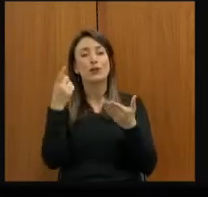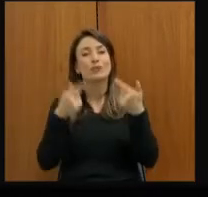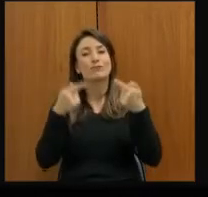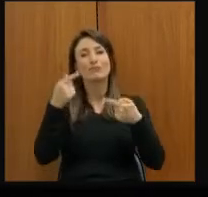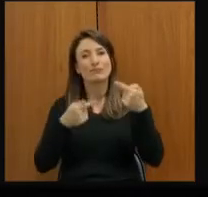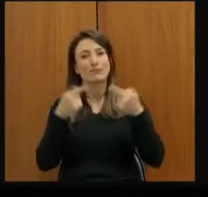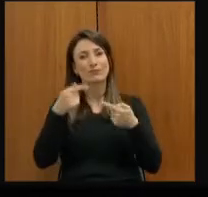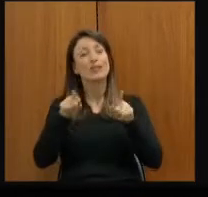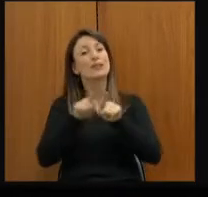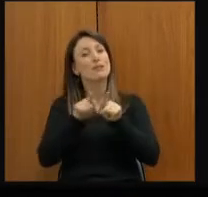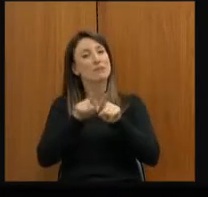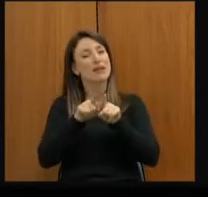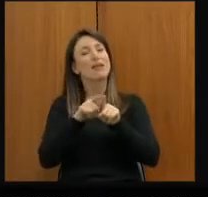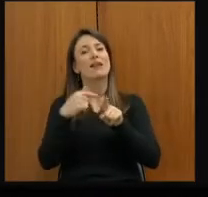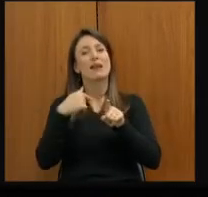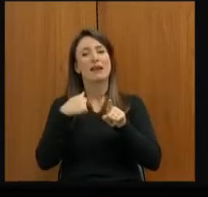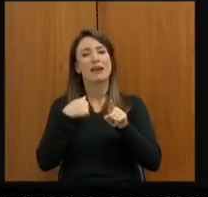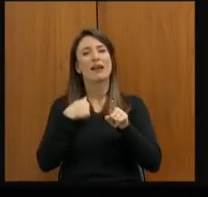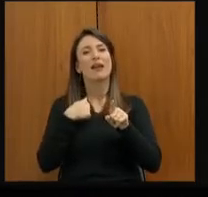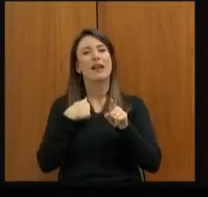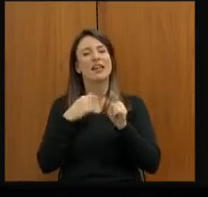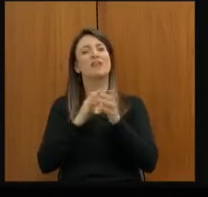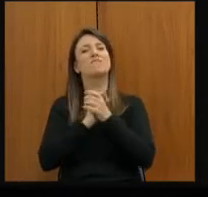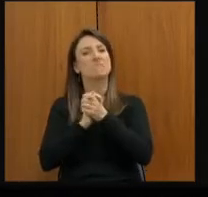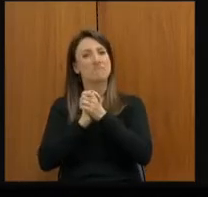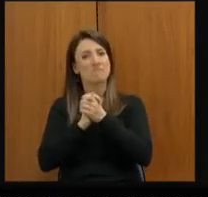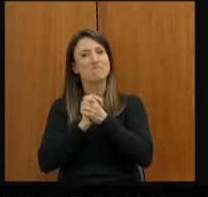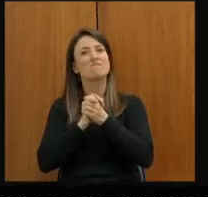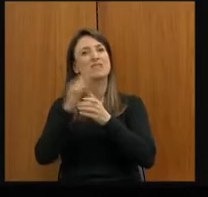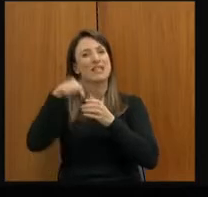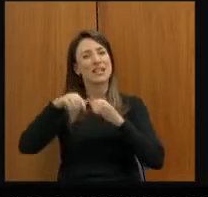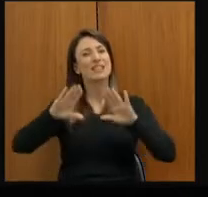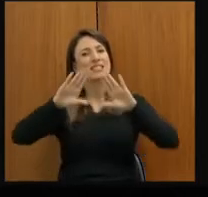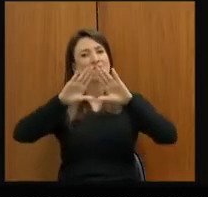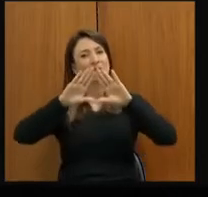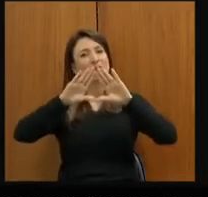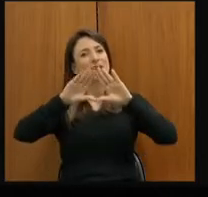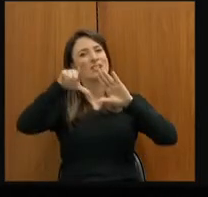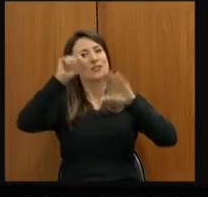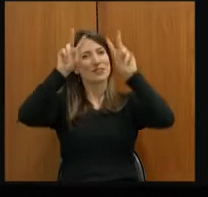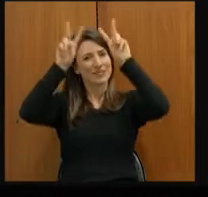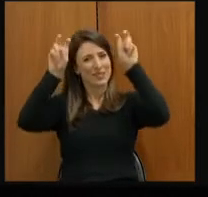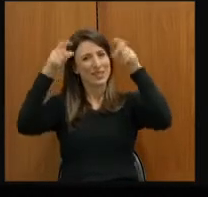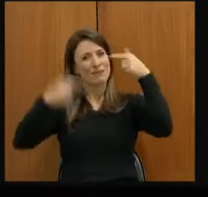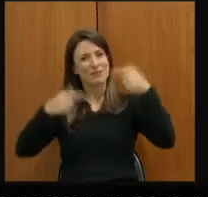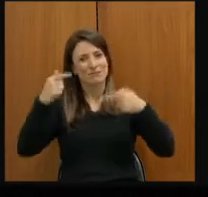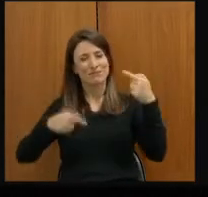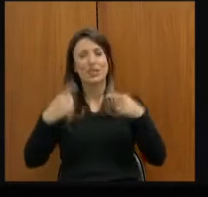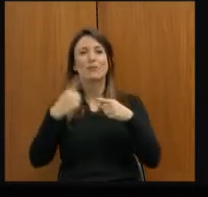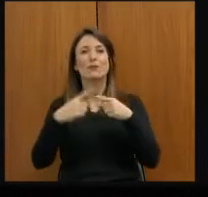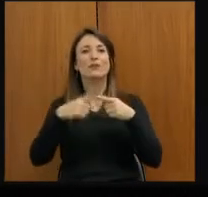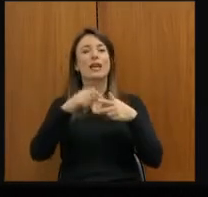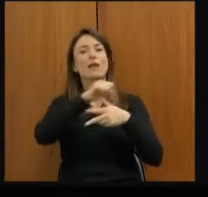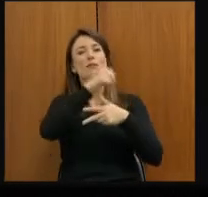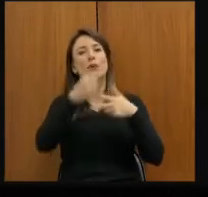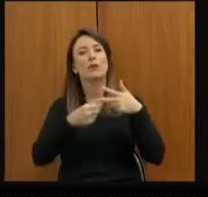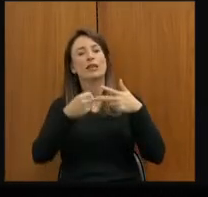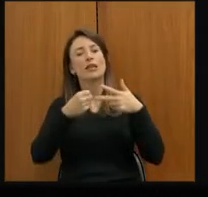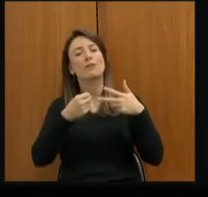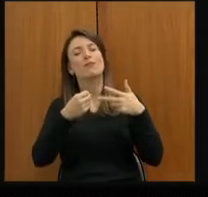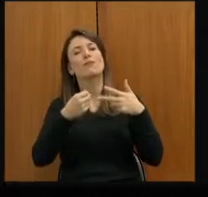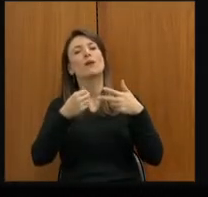pelo qual eu cumprimento iniciativa da casa Legislativa de Minas porque o poder público desenvolver a